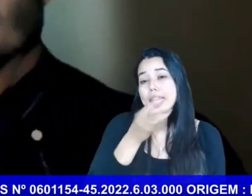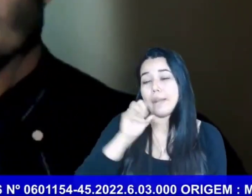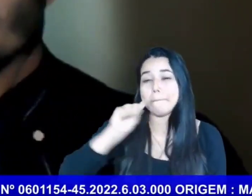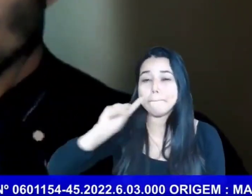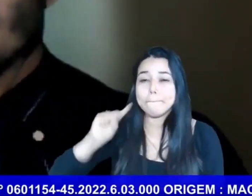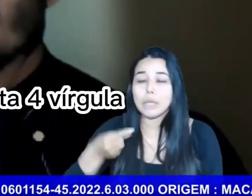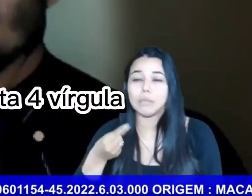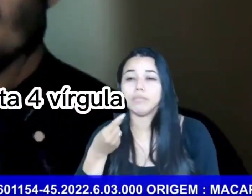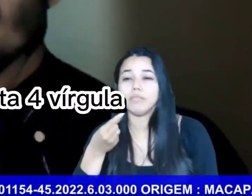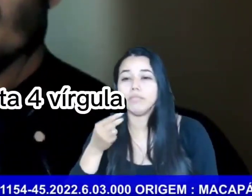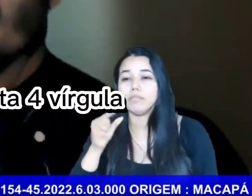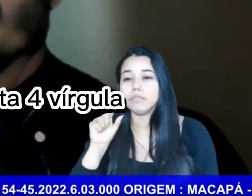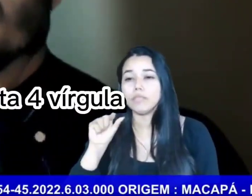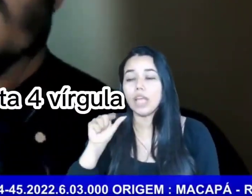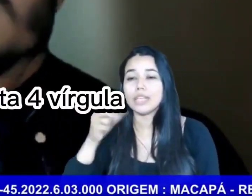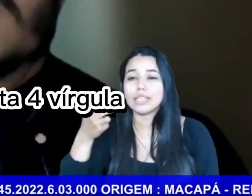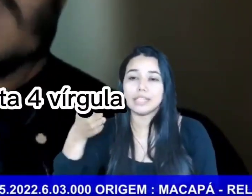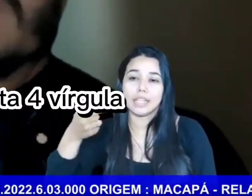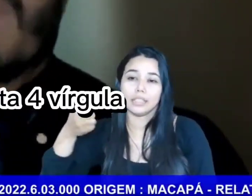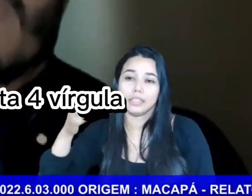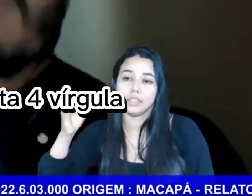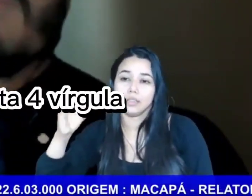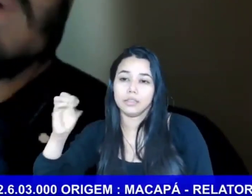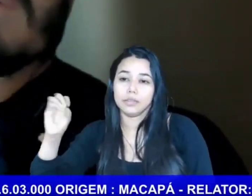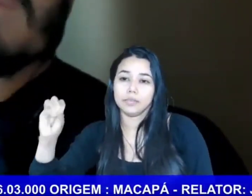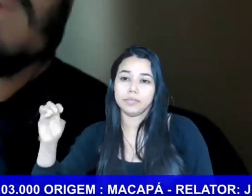30.750, que representa